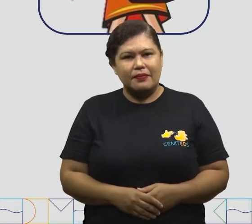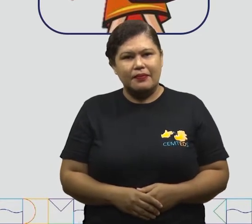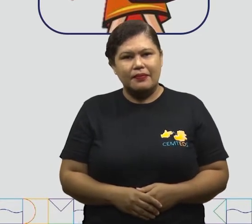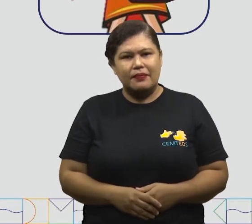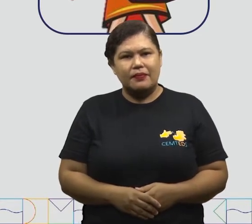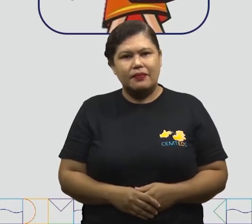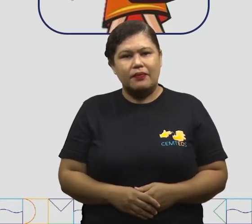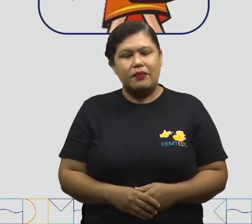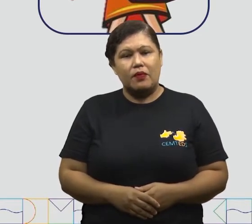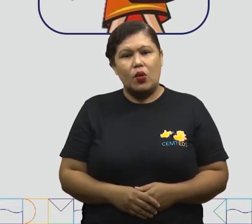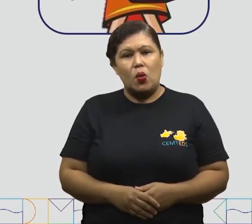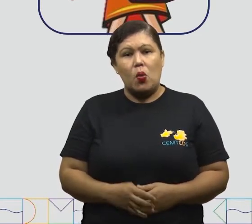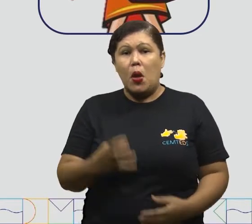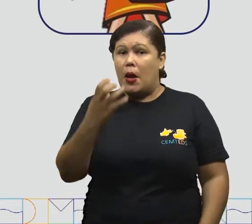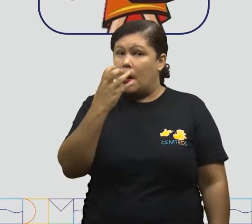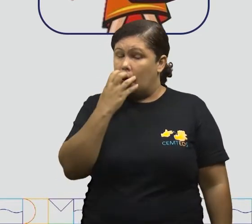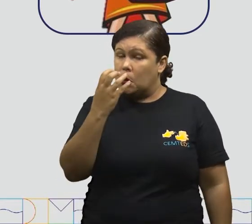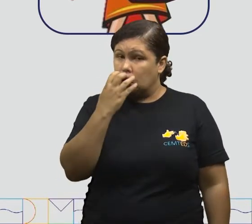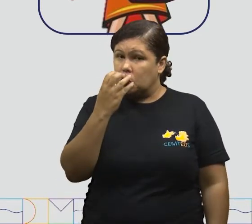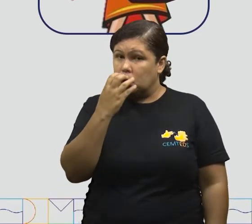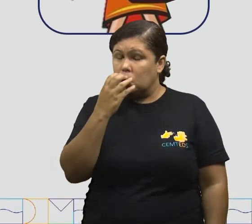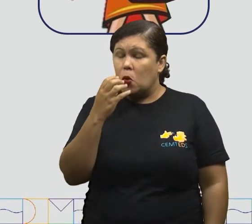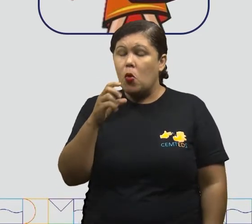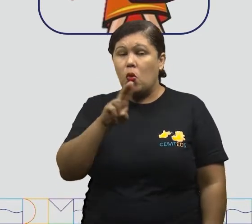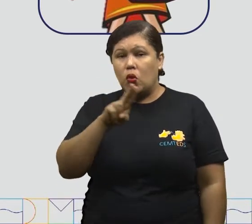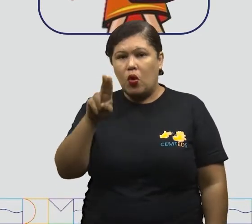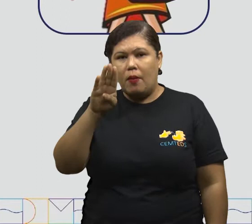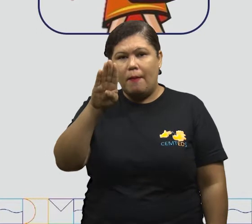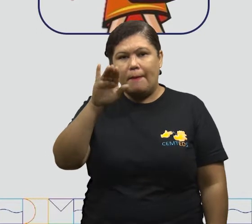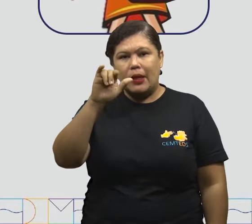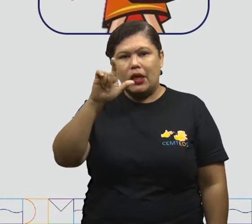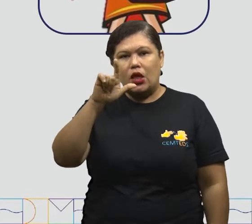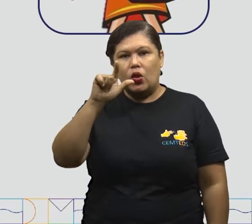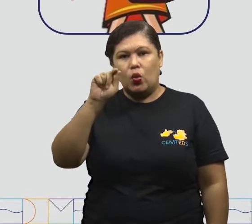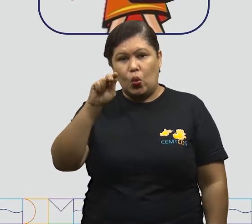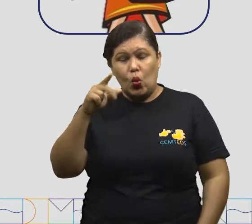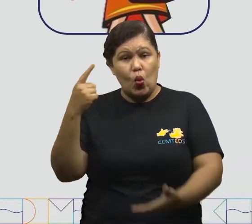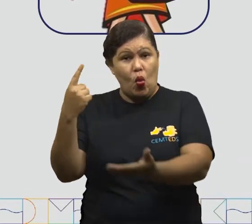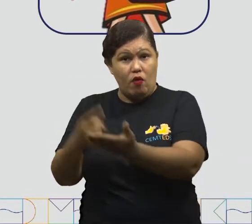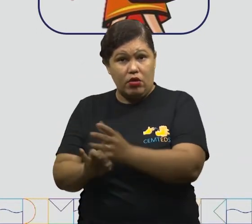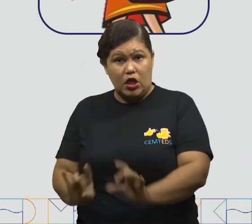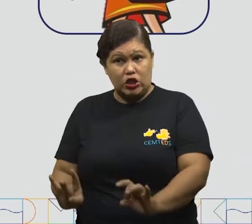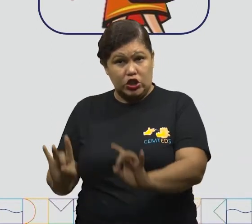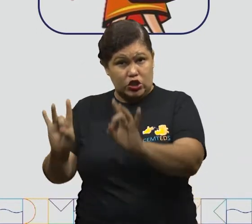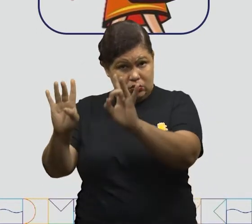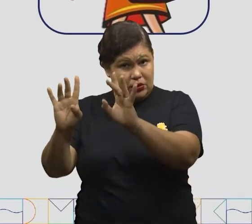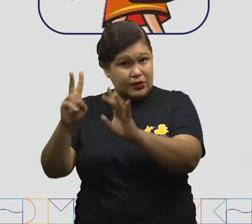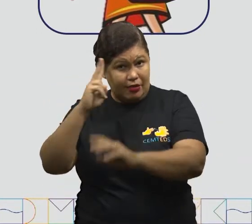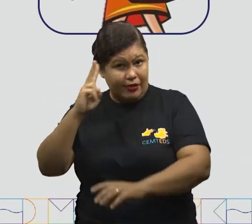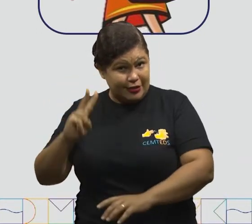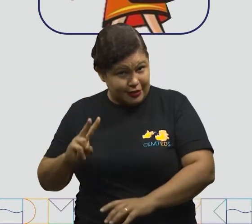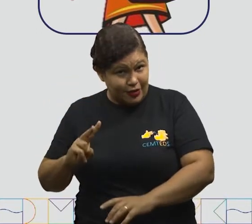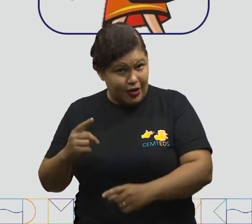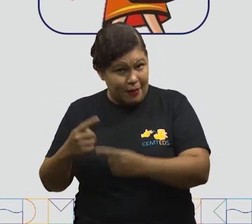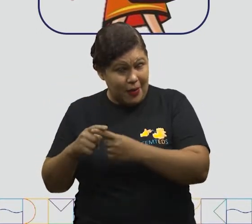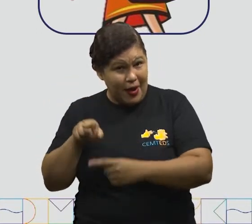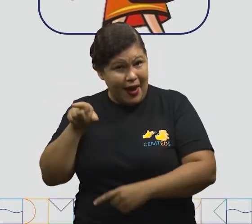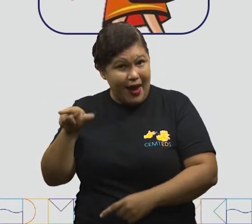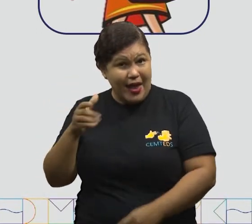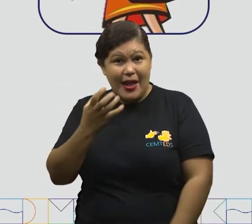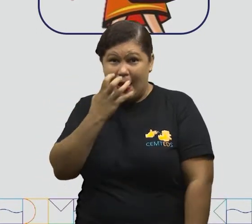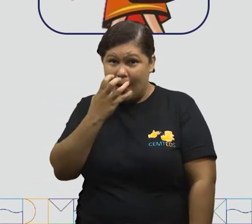espírito aventureiro. O cachorro da família, Bilu, foi o convidado especial dessa história. Bilu